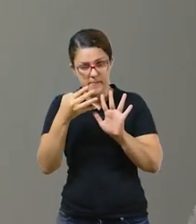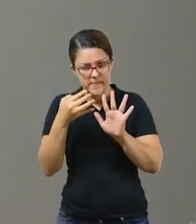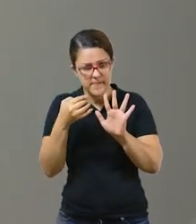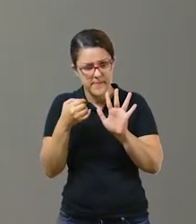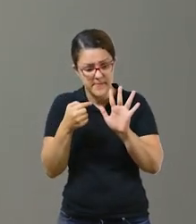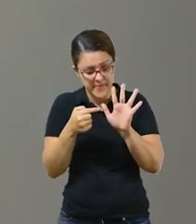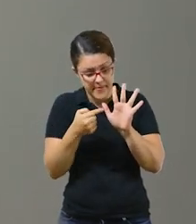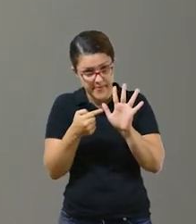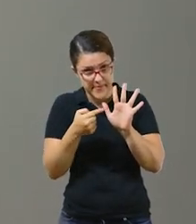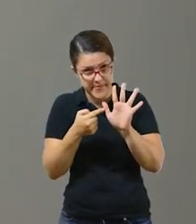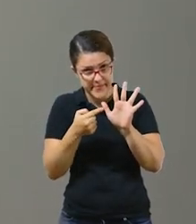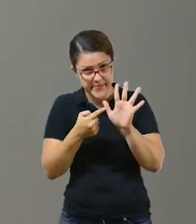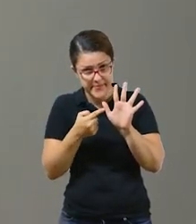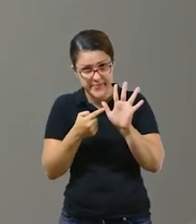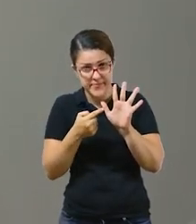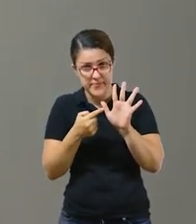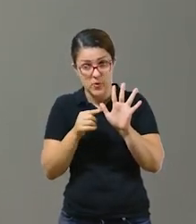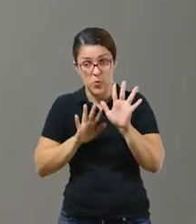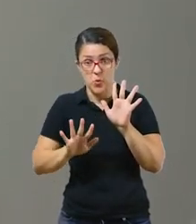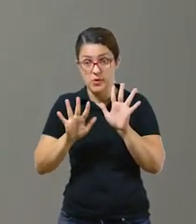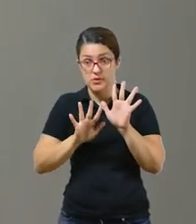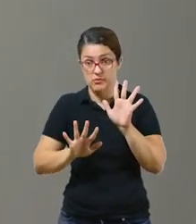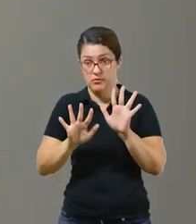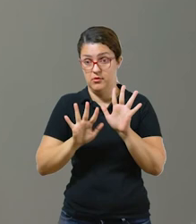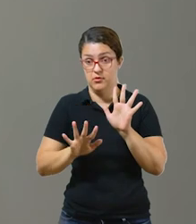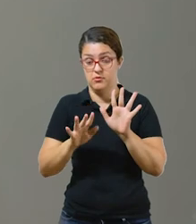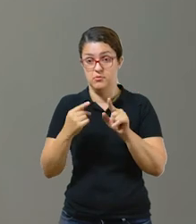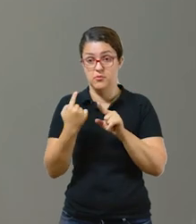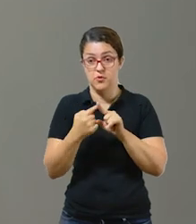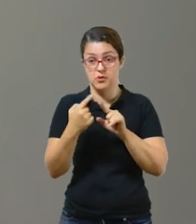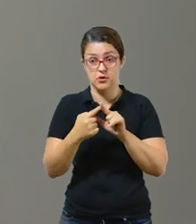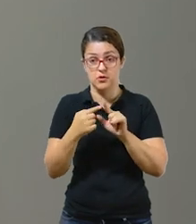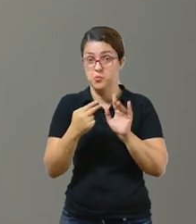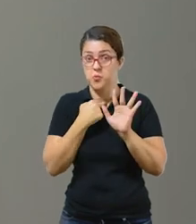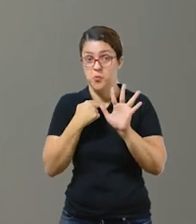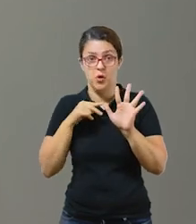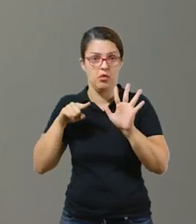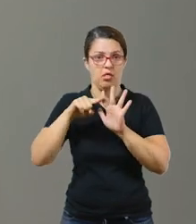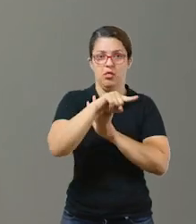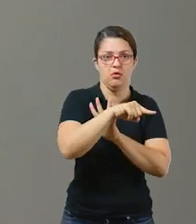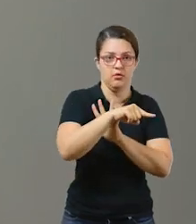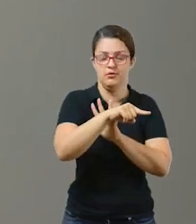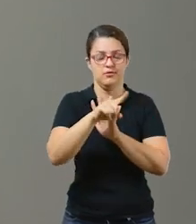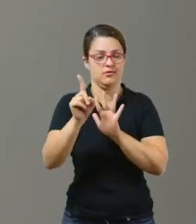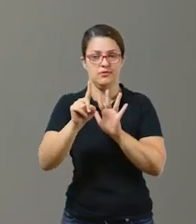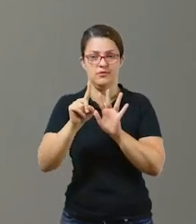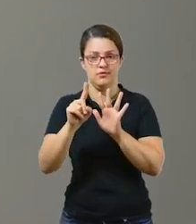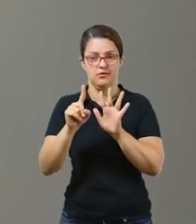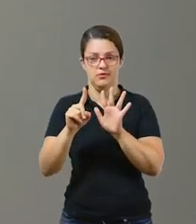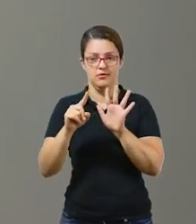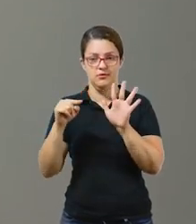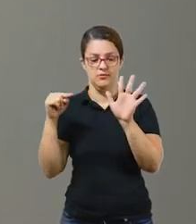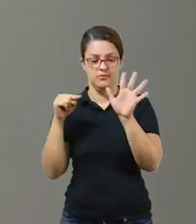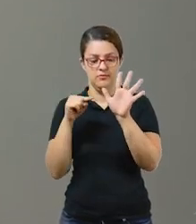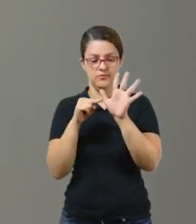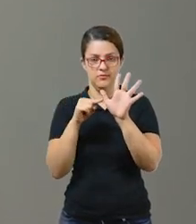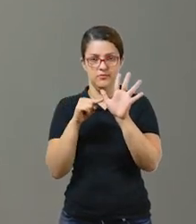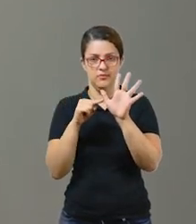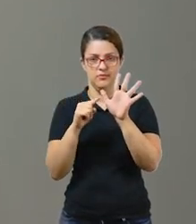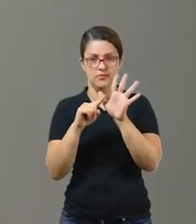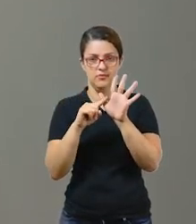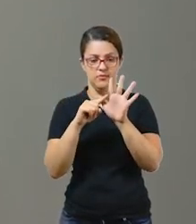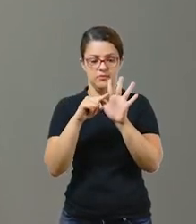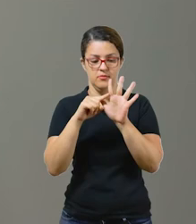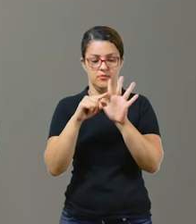dos seus dedinhos, você vai ter que ter cuidado. Por quê? Você não vai poder preencher aqui dentro. Ó, tá vendo que